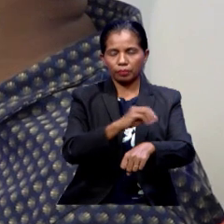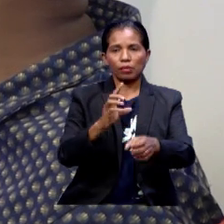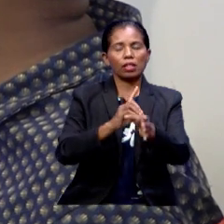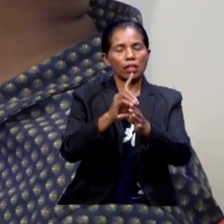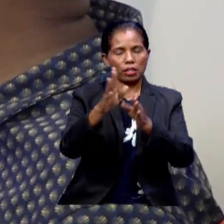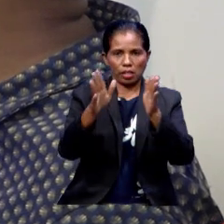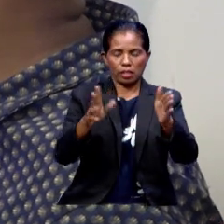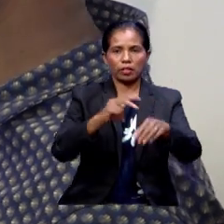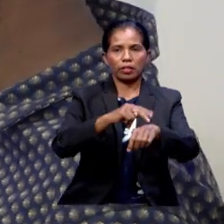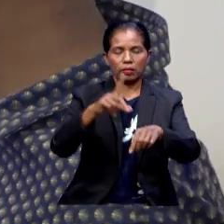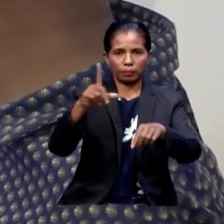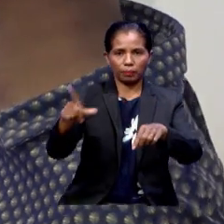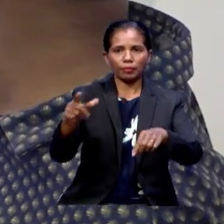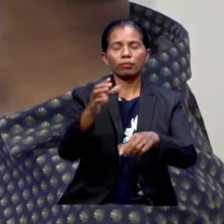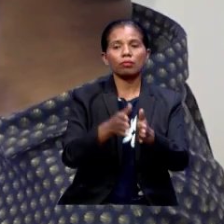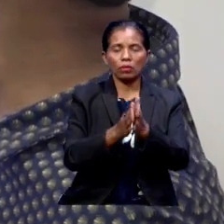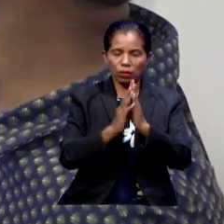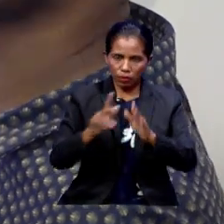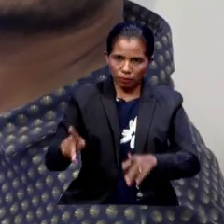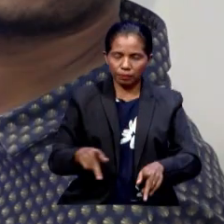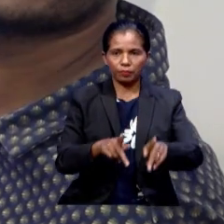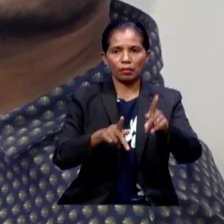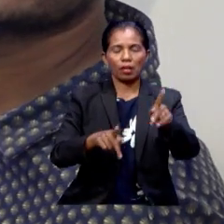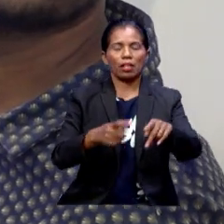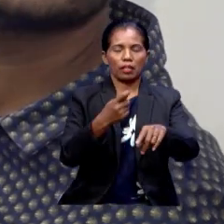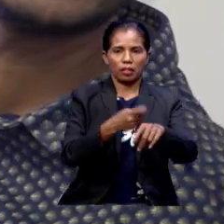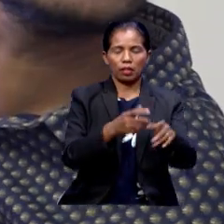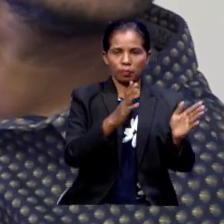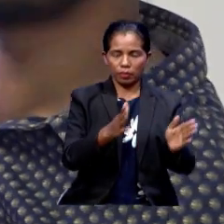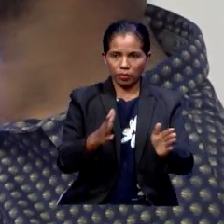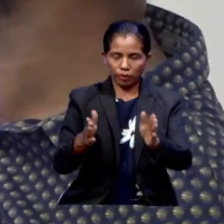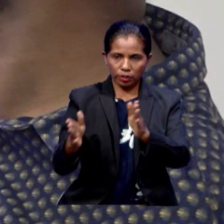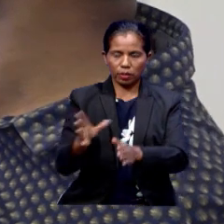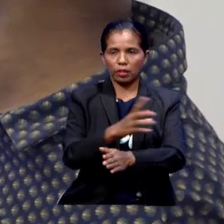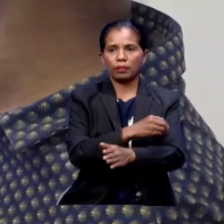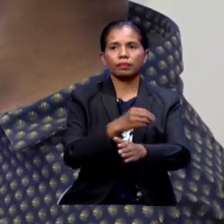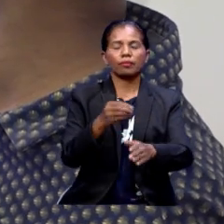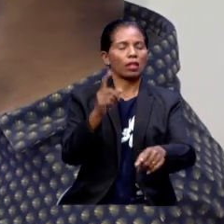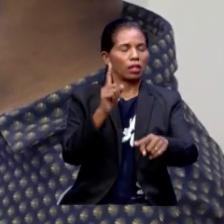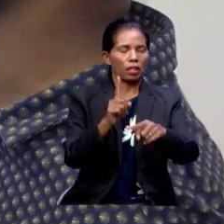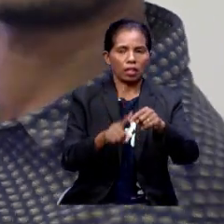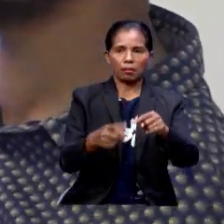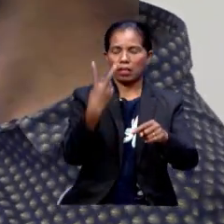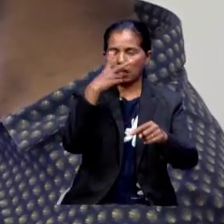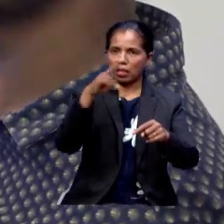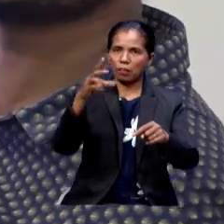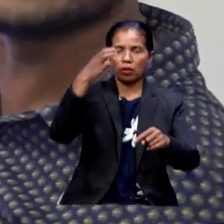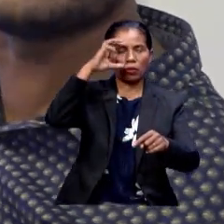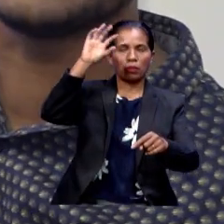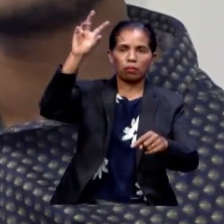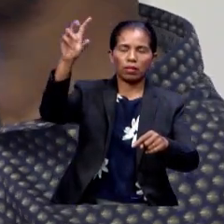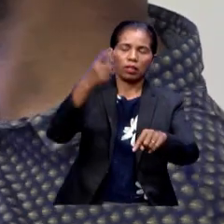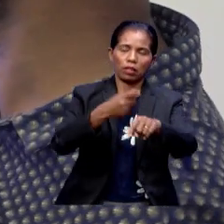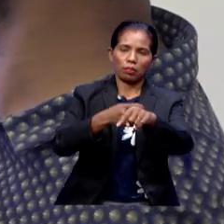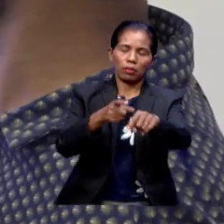nasional meteorologia geofisika husuba publiku durante proseso akontese eclipse solar atula bele hate ke baloro matang ho durasau